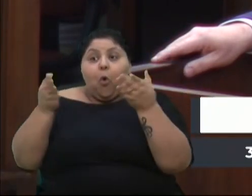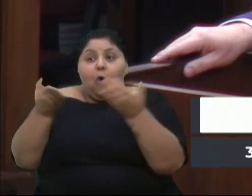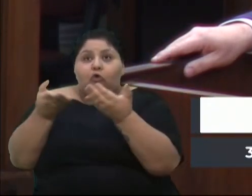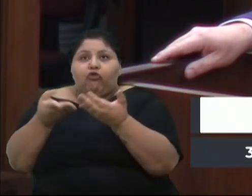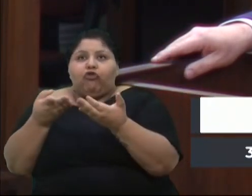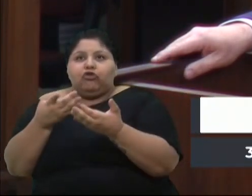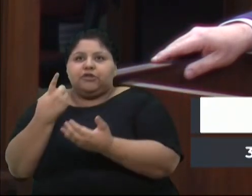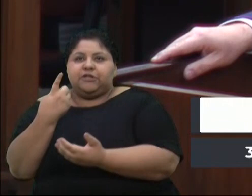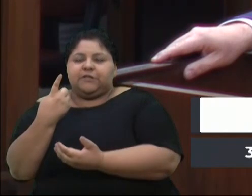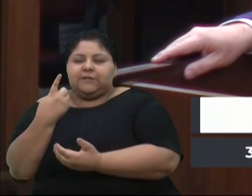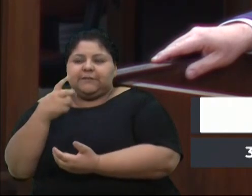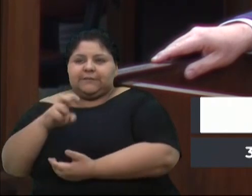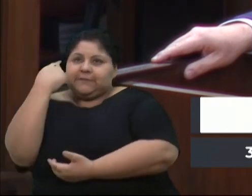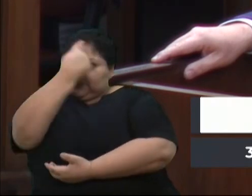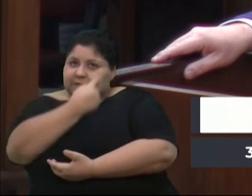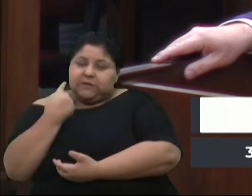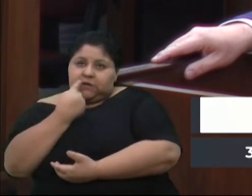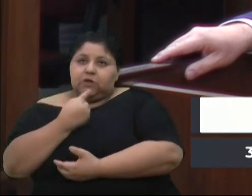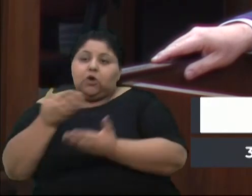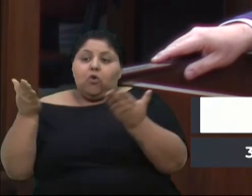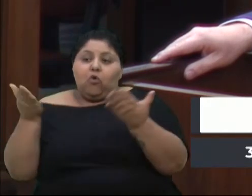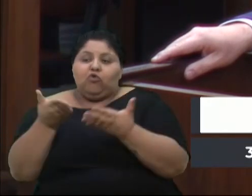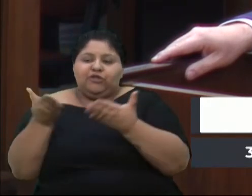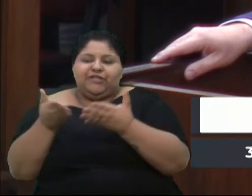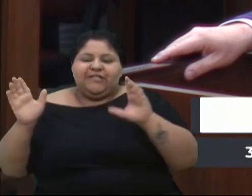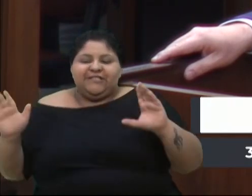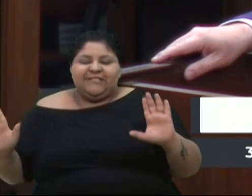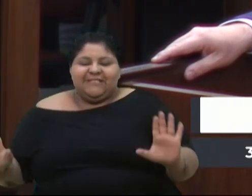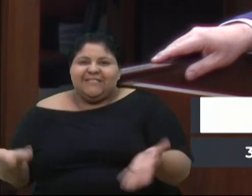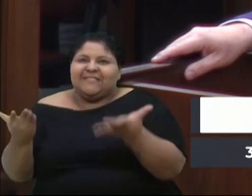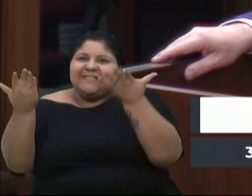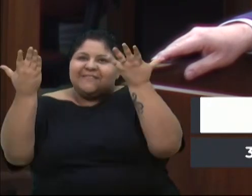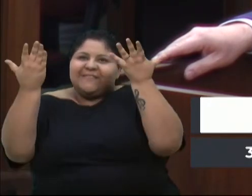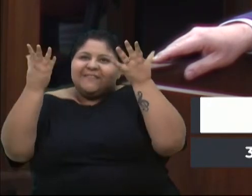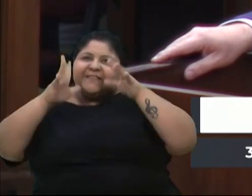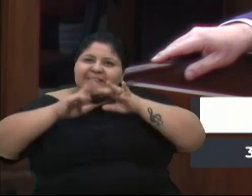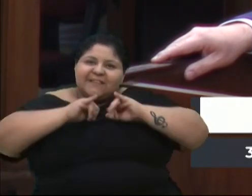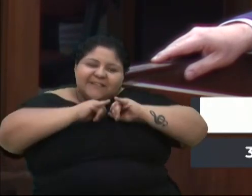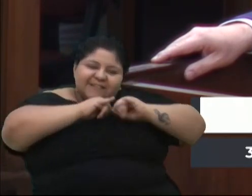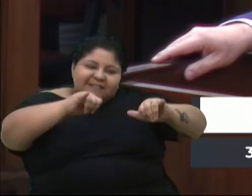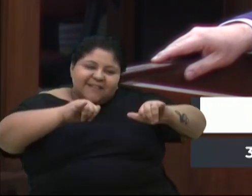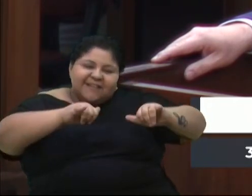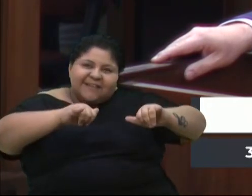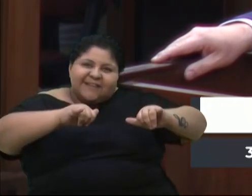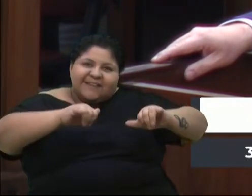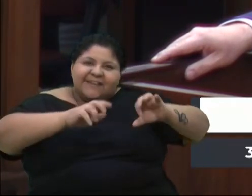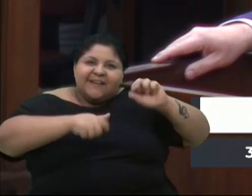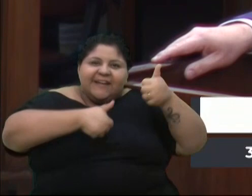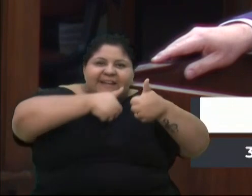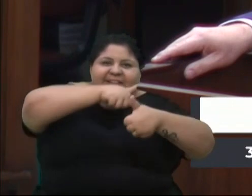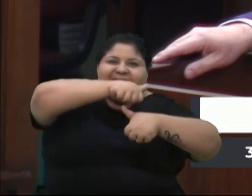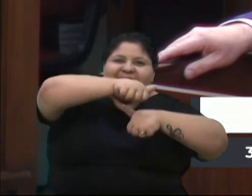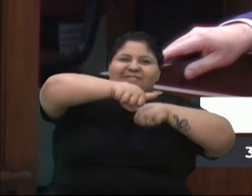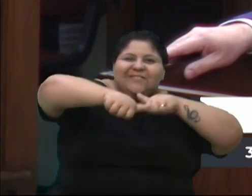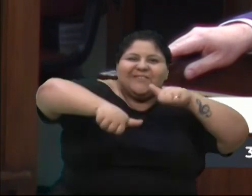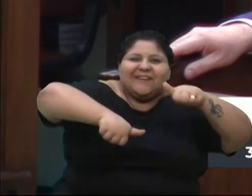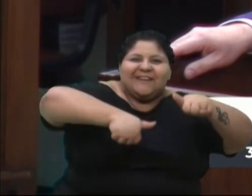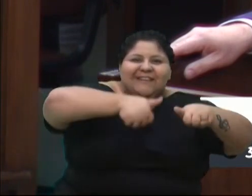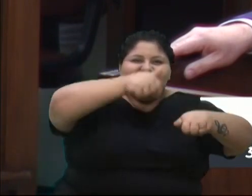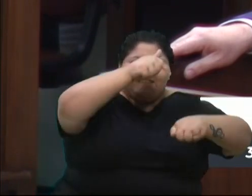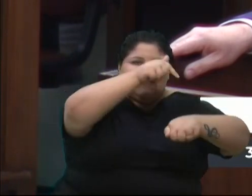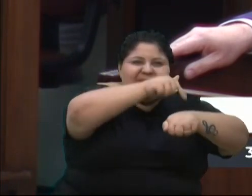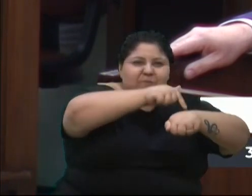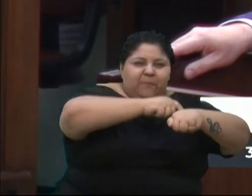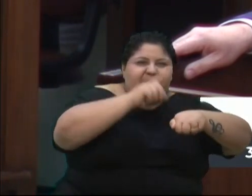ali no Salão Nobre, estaremos celebrando um termo de cessão e virando a página, vamos dizer assim, daquele momento